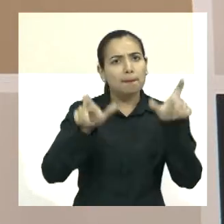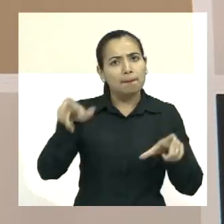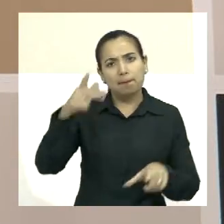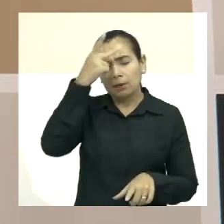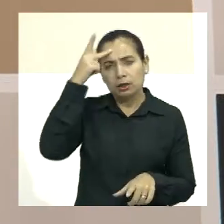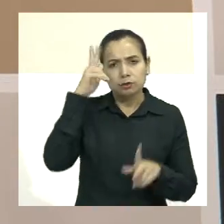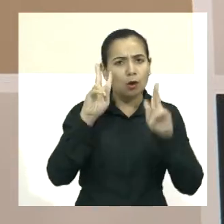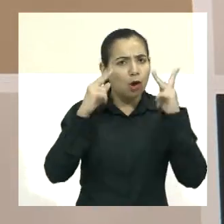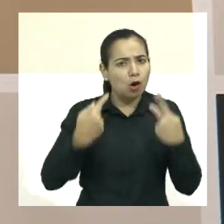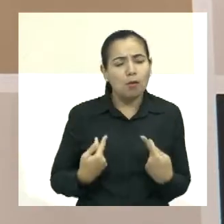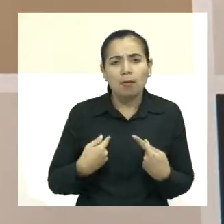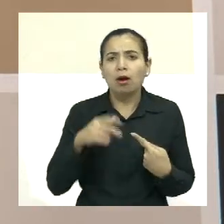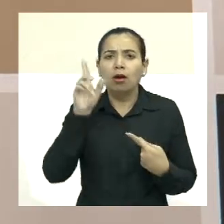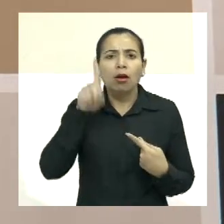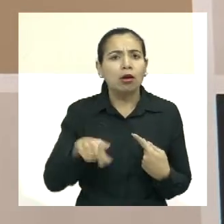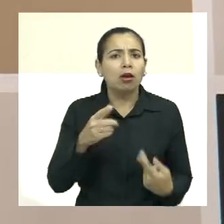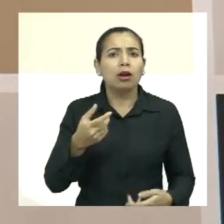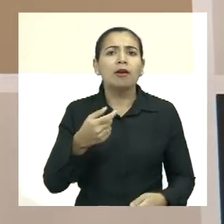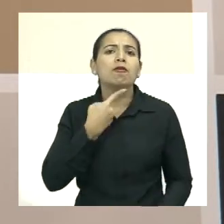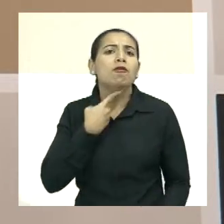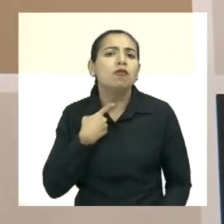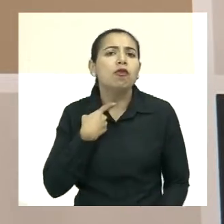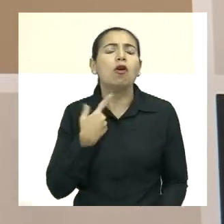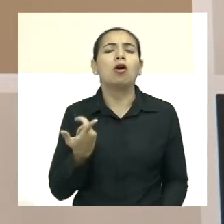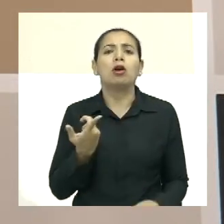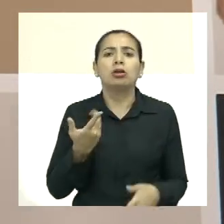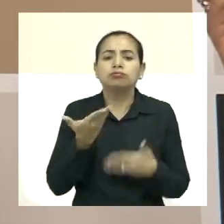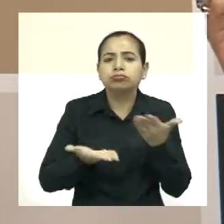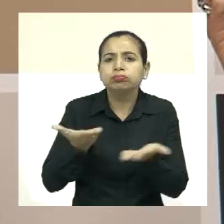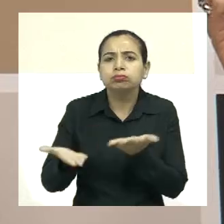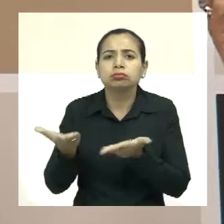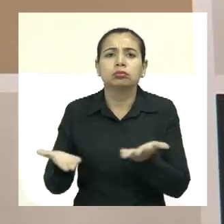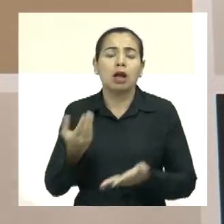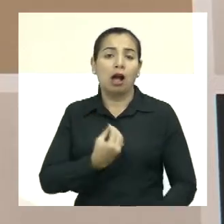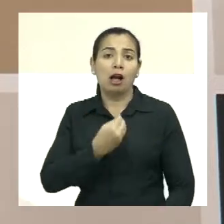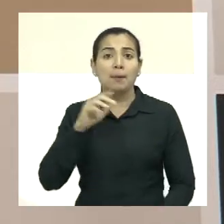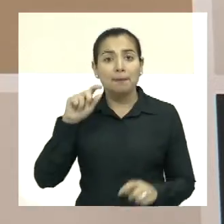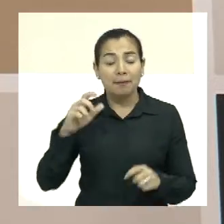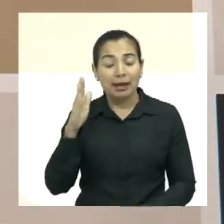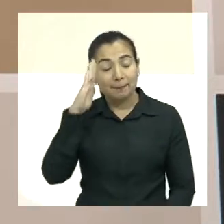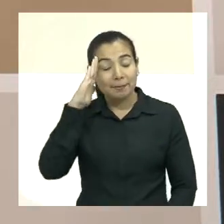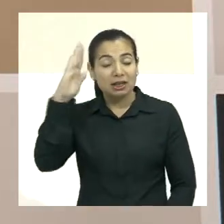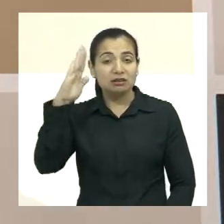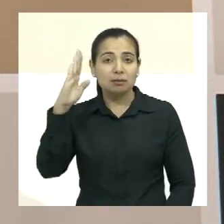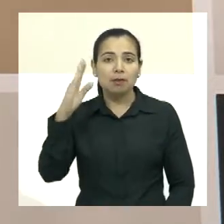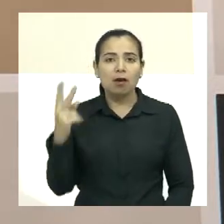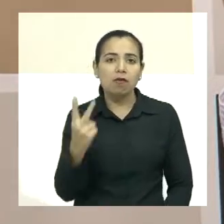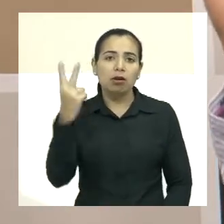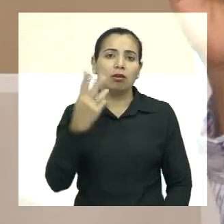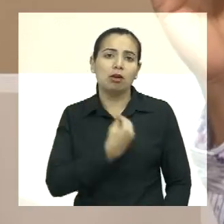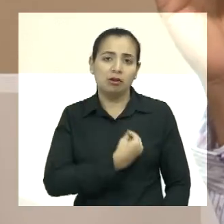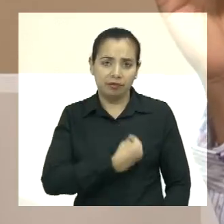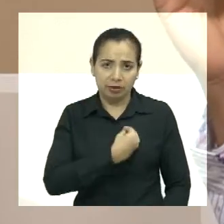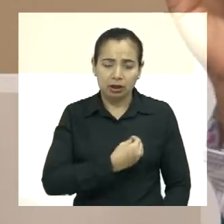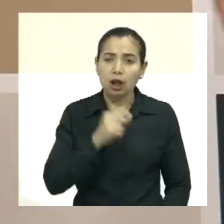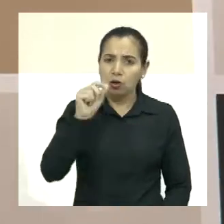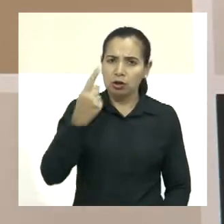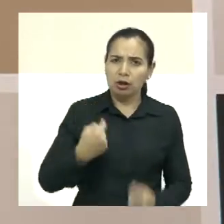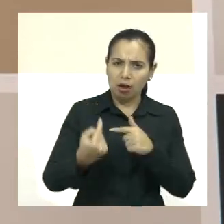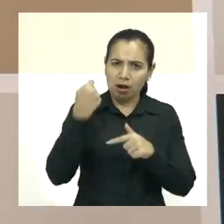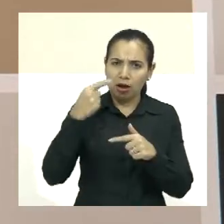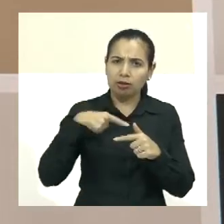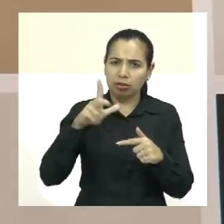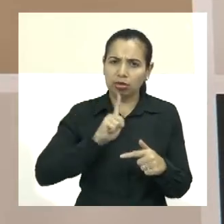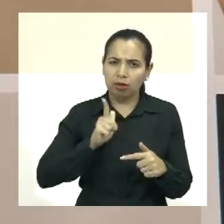para defender a vida. A nossa Marcha pela Vida, que aconteceu ano passado, ela foi a maior do país.